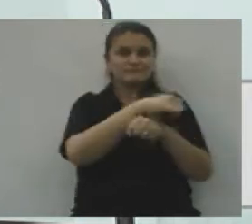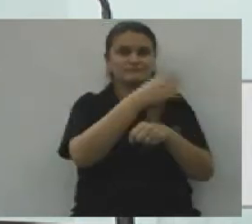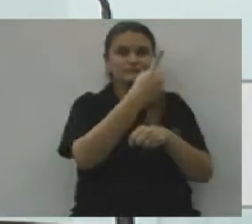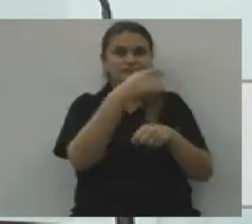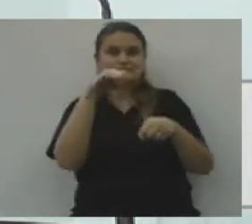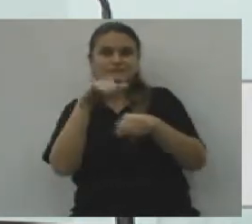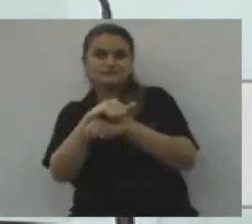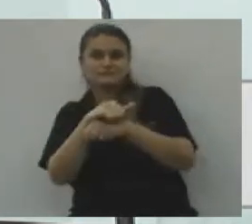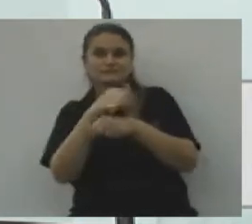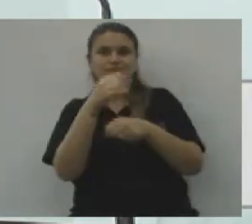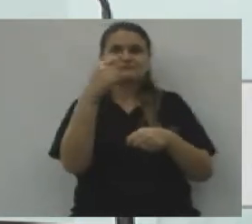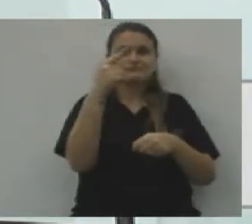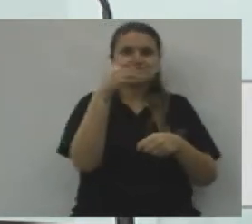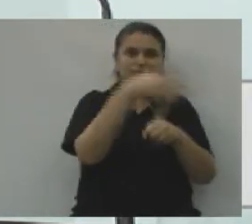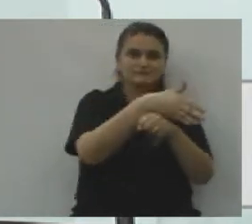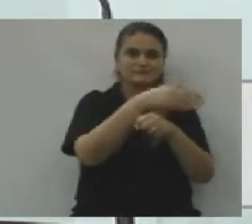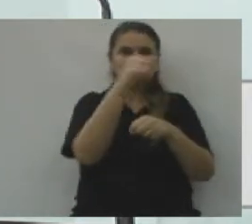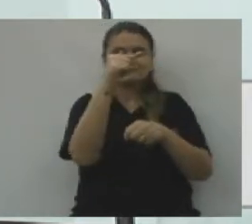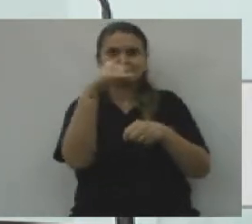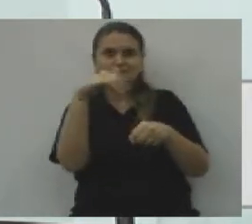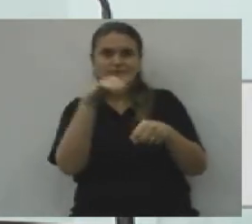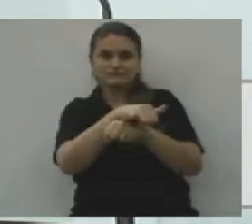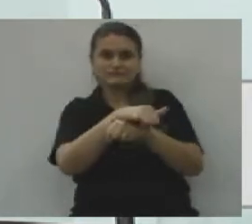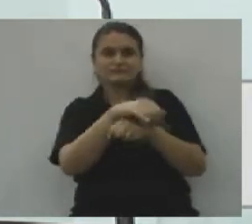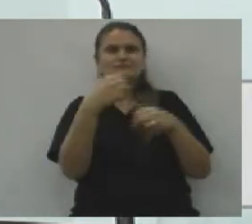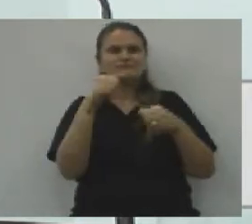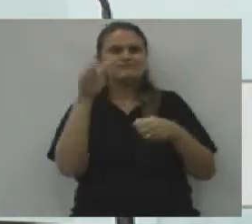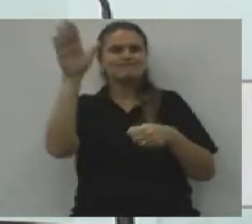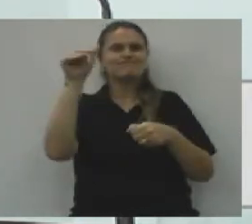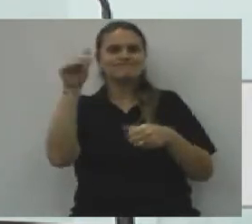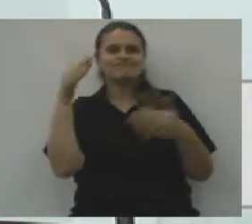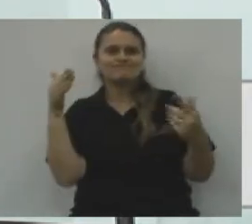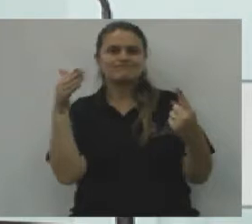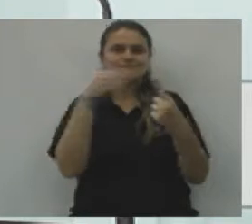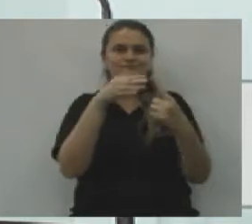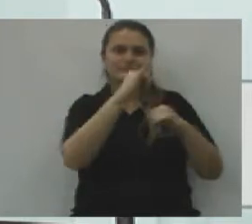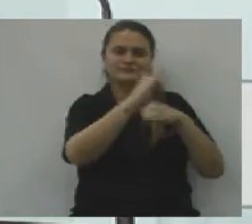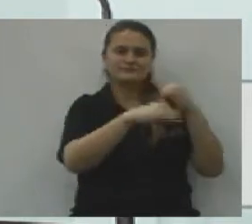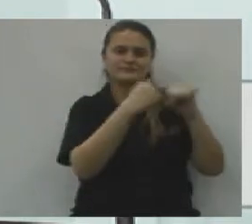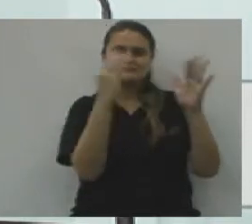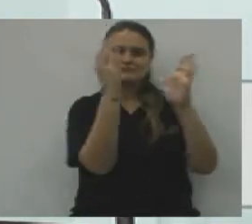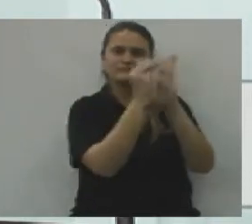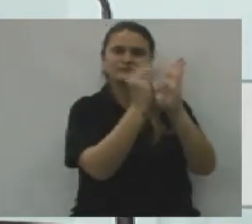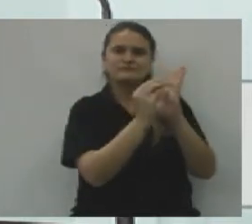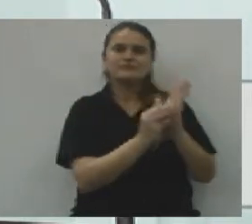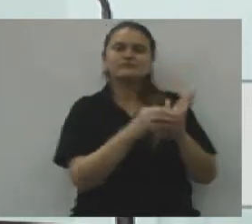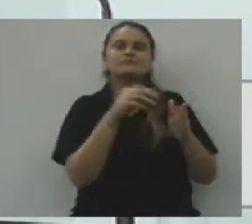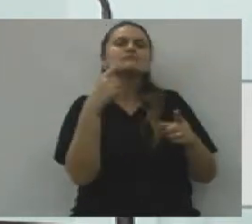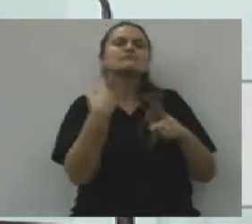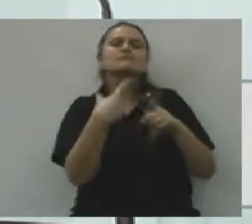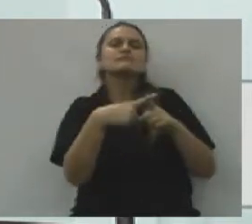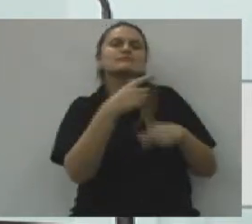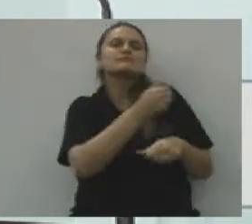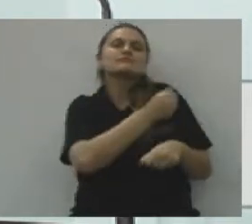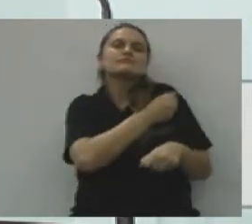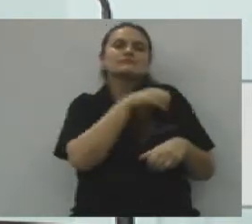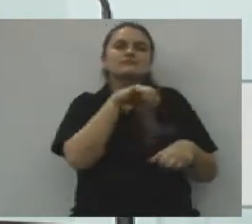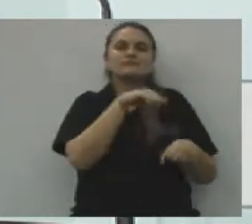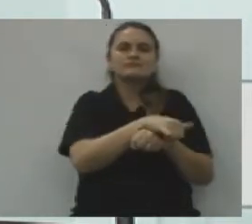né, será acionado o sistema. Um sistema bastante eficiente e completo. E que nós temos